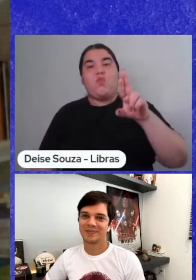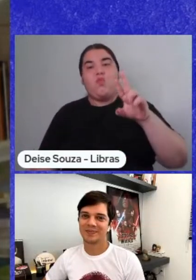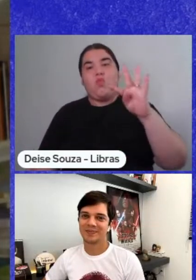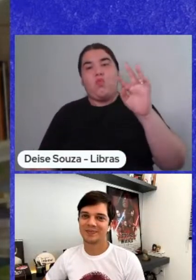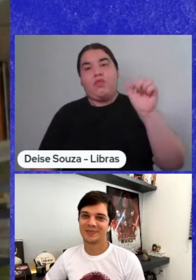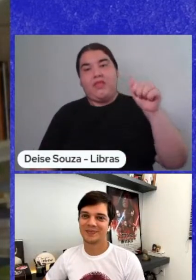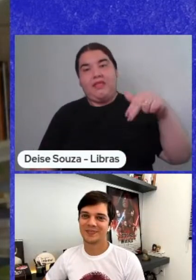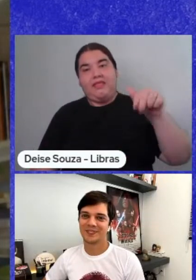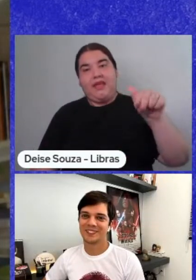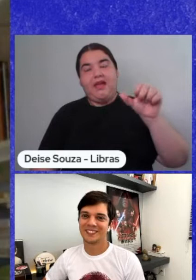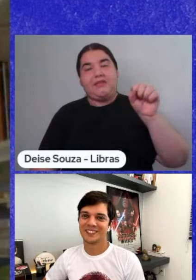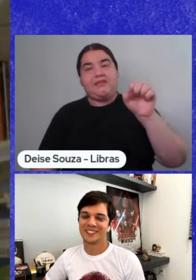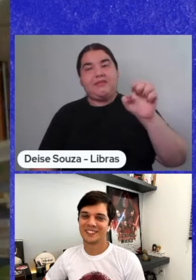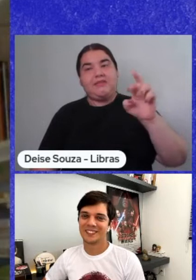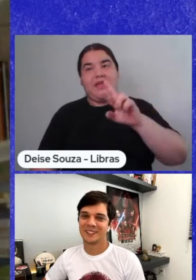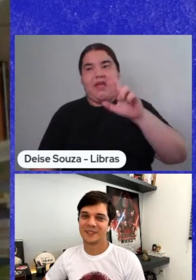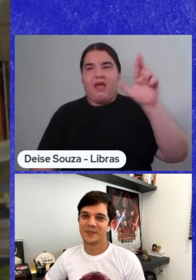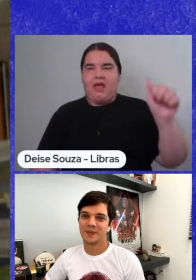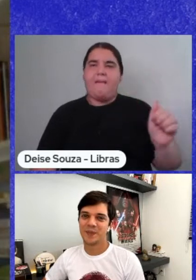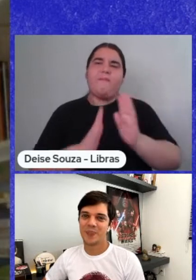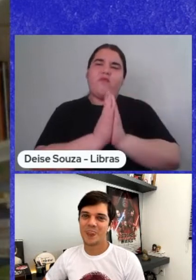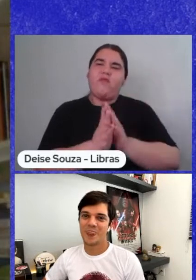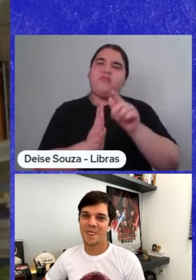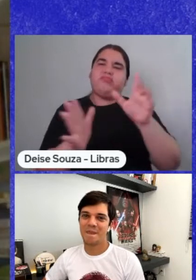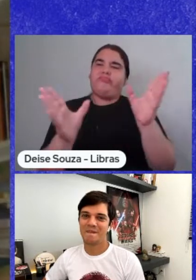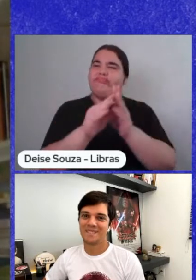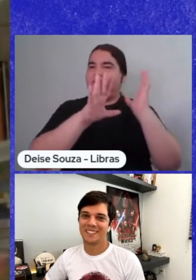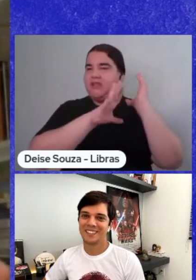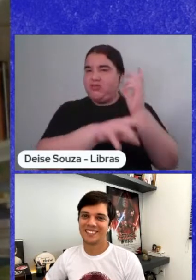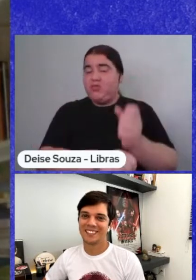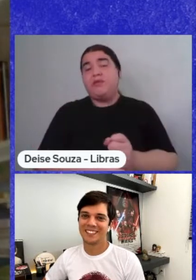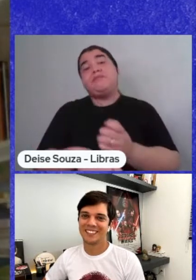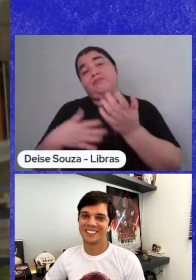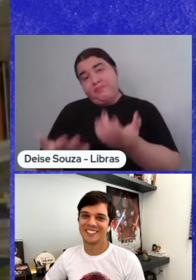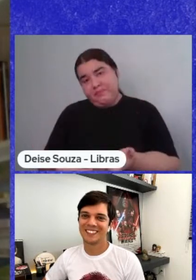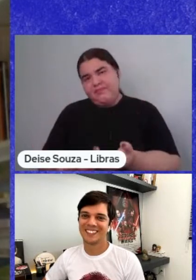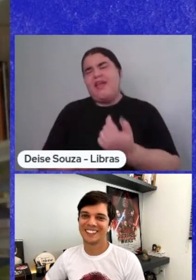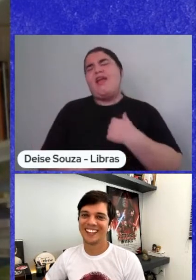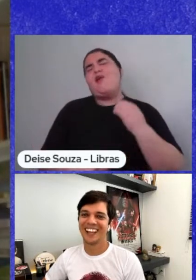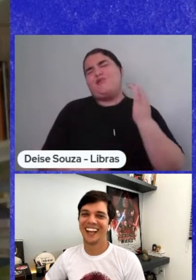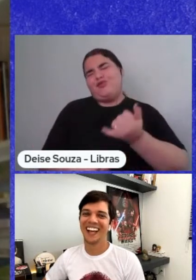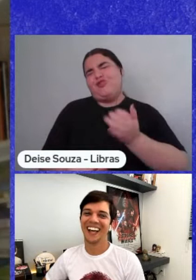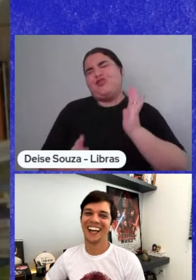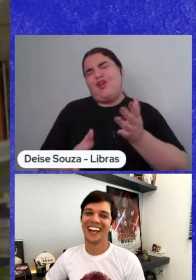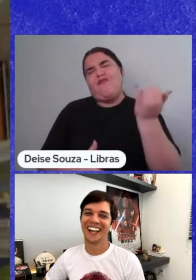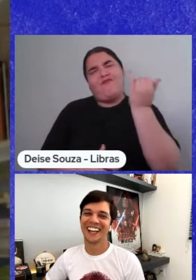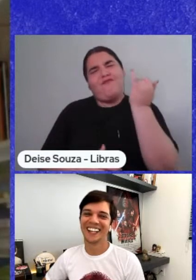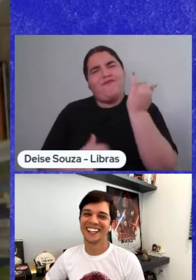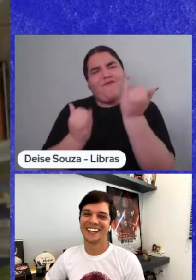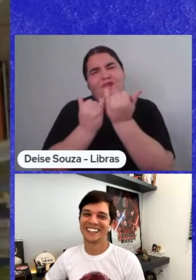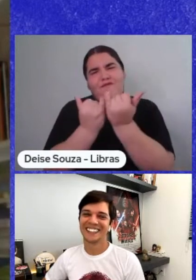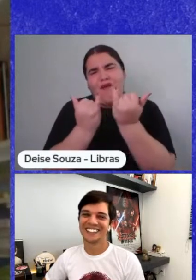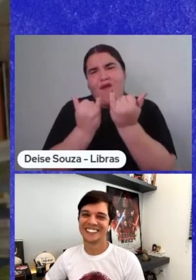conte um pouquinho da sua trajetória. Eu já eu gosto sempre, já contei várias fofocas aqui, inclusive uma que eu conheci Éder no Festival